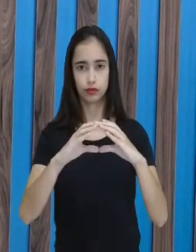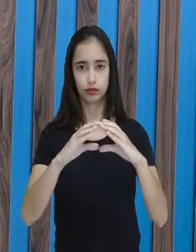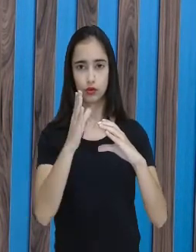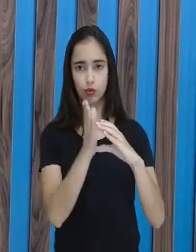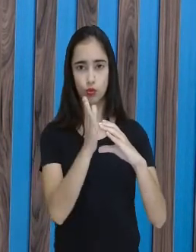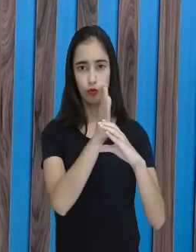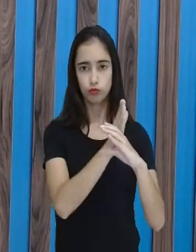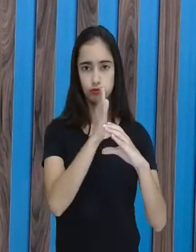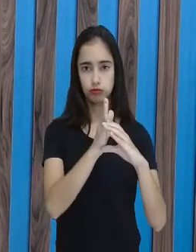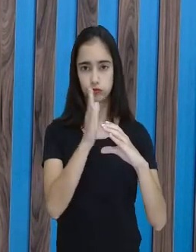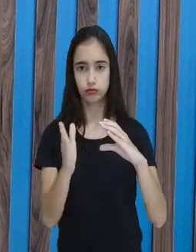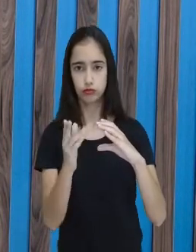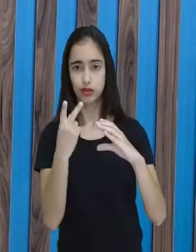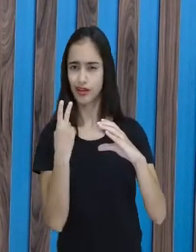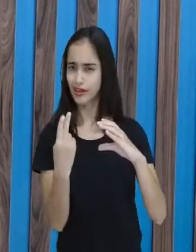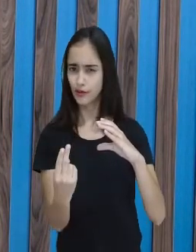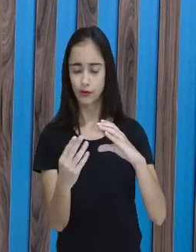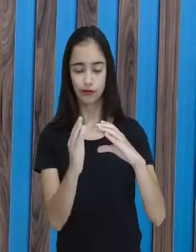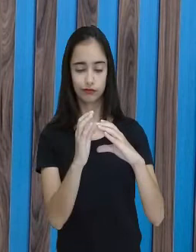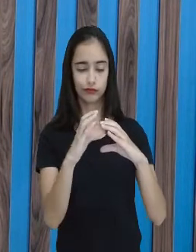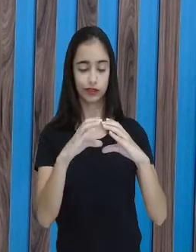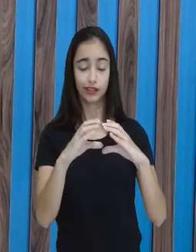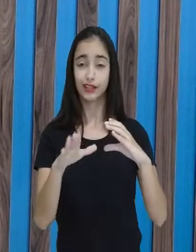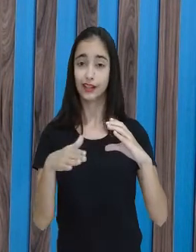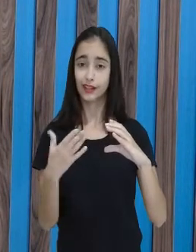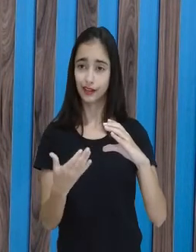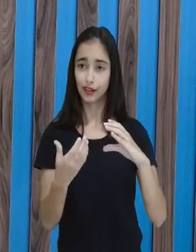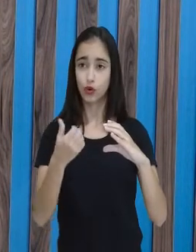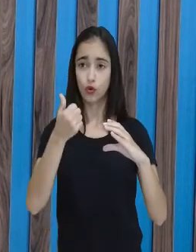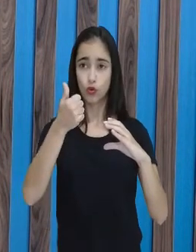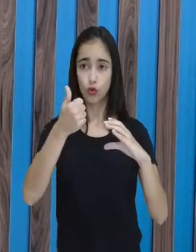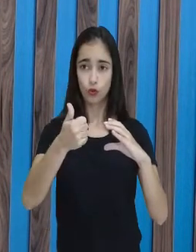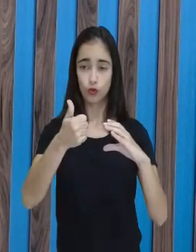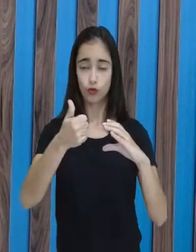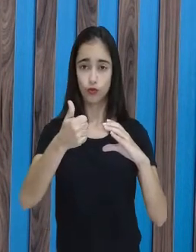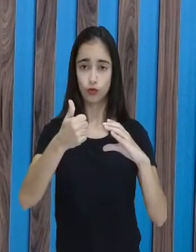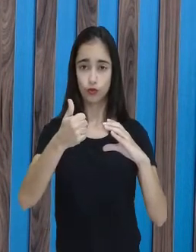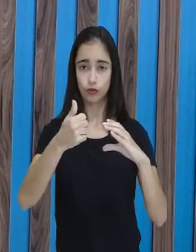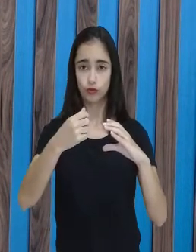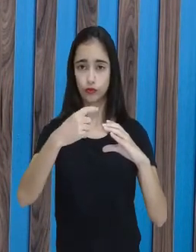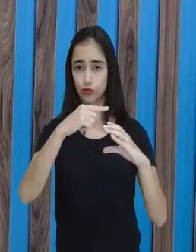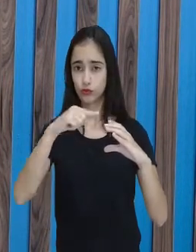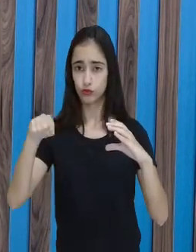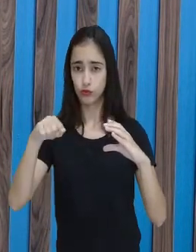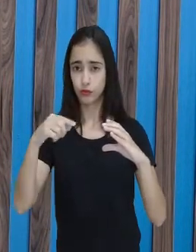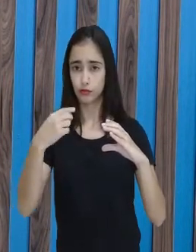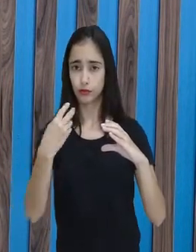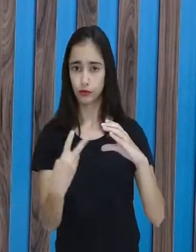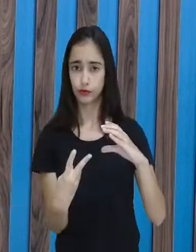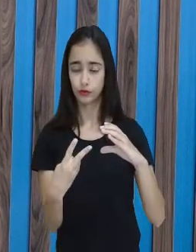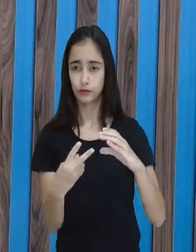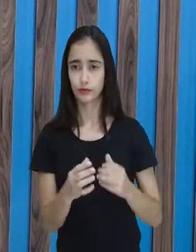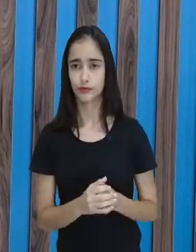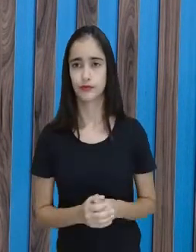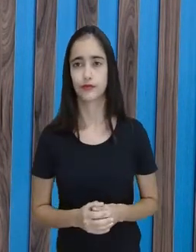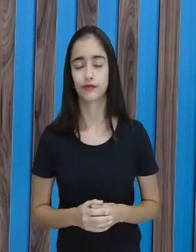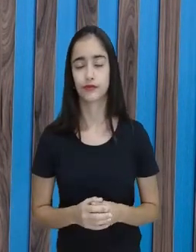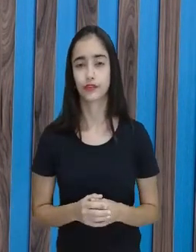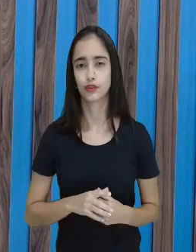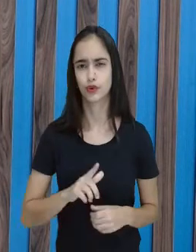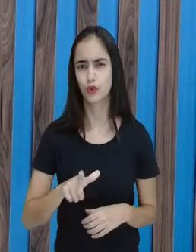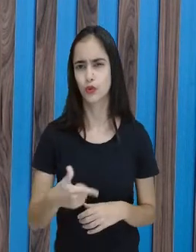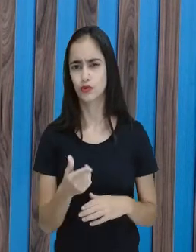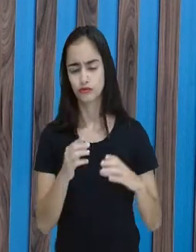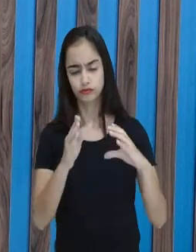2 partes iguais. Então, o denominador fica igual a 2. E aqui eu só pintei uma